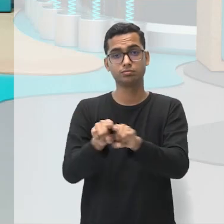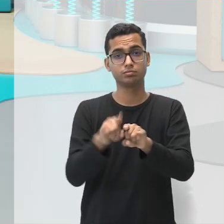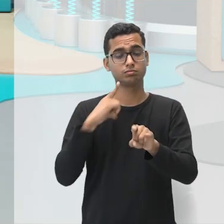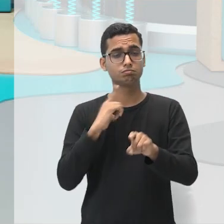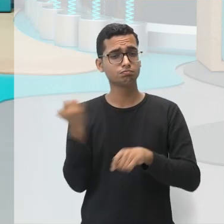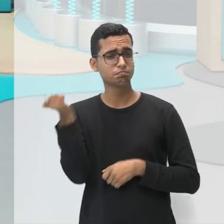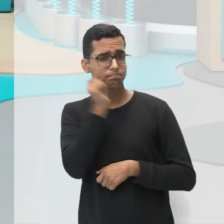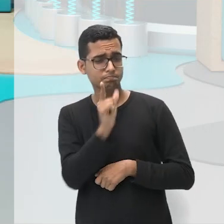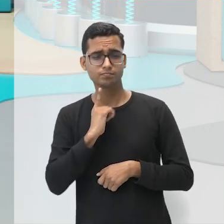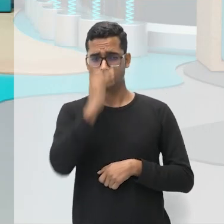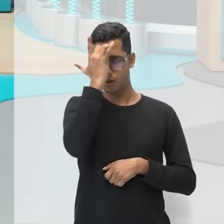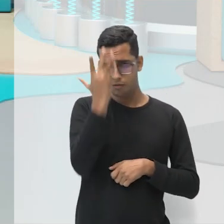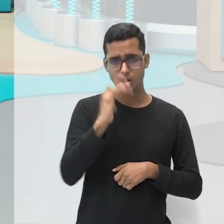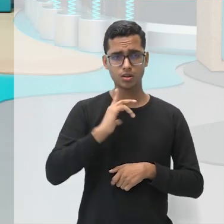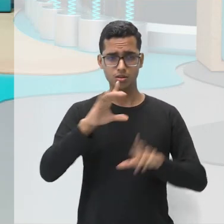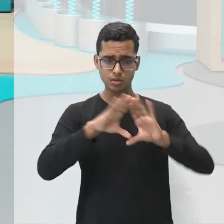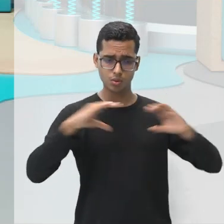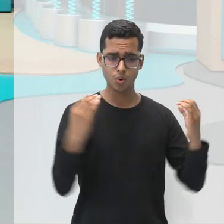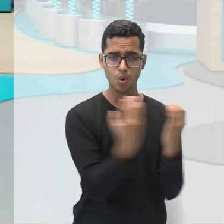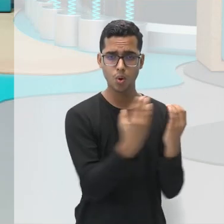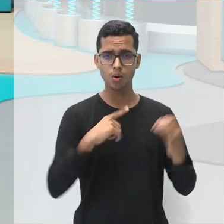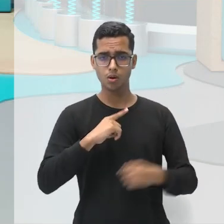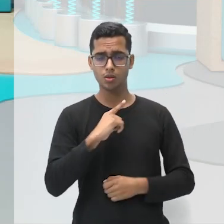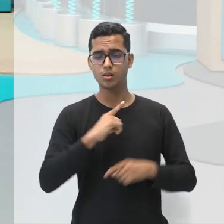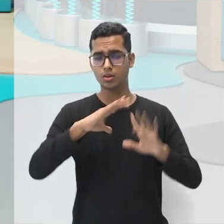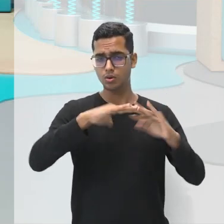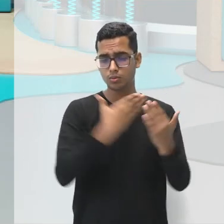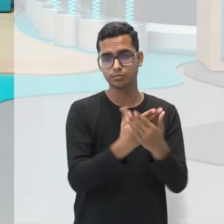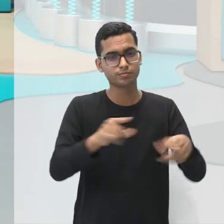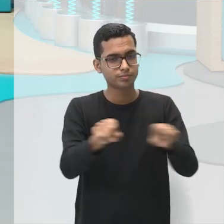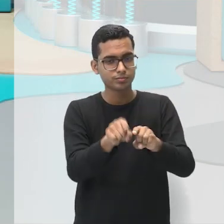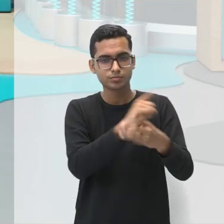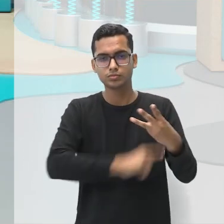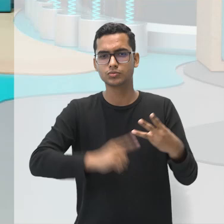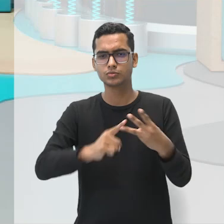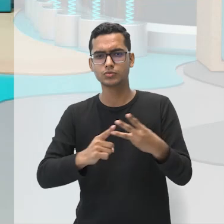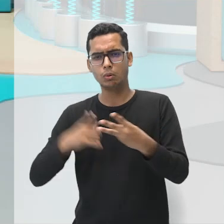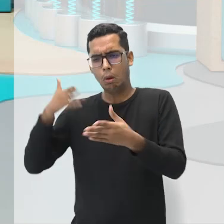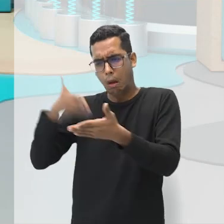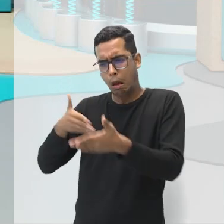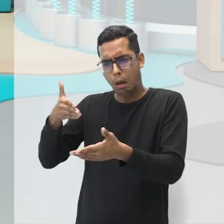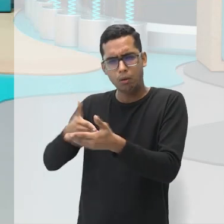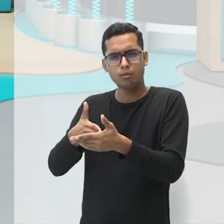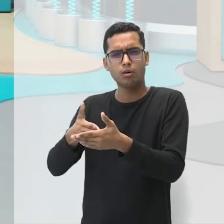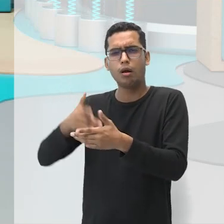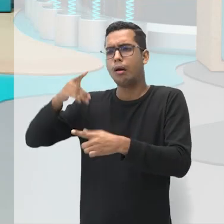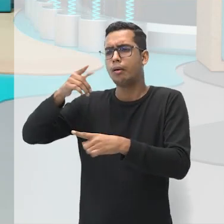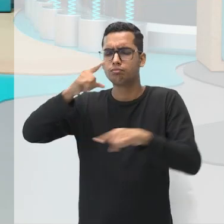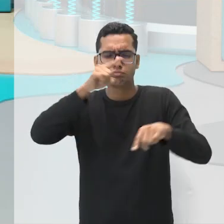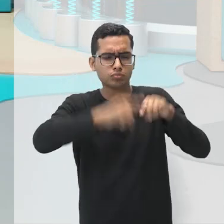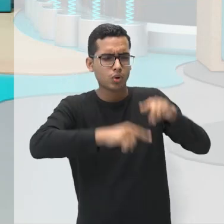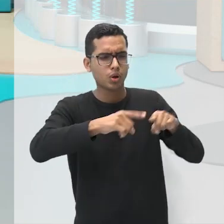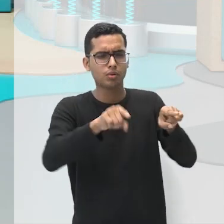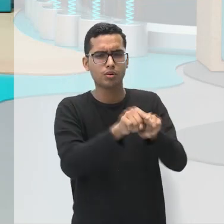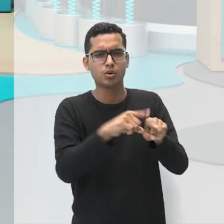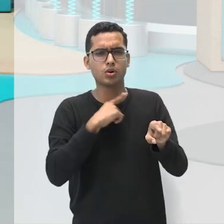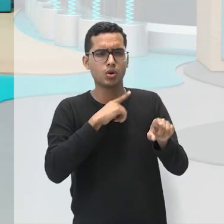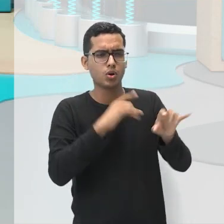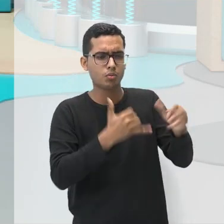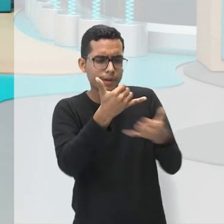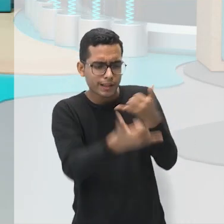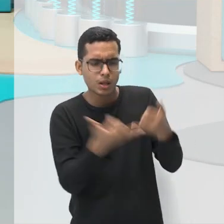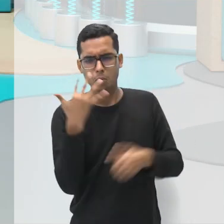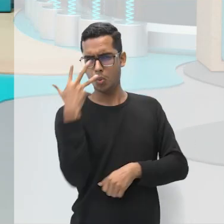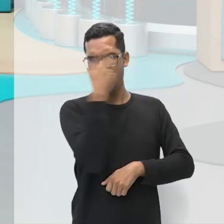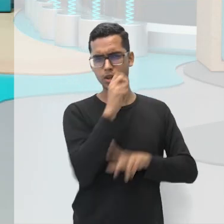temos acessíveis na nossa comunidade, na nossa escola, não criar barreiras de, eu não tenho um jogo bonito como esse que